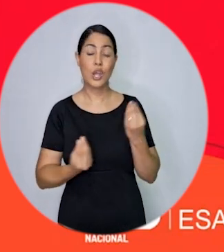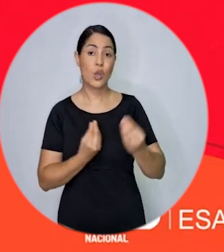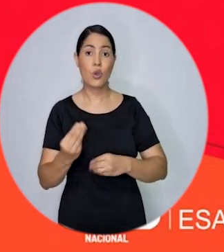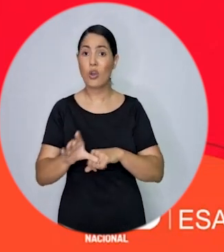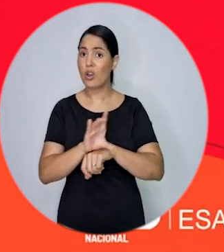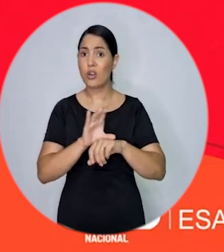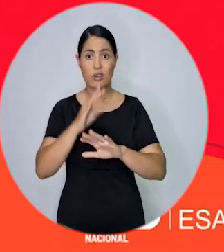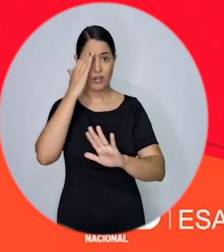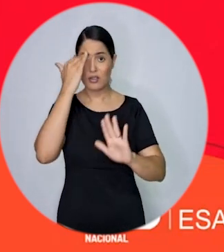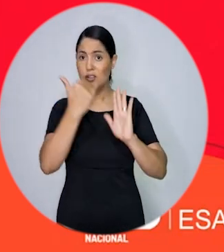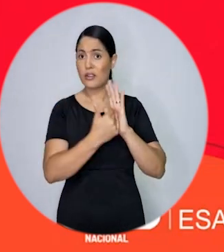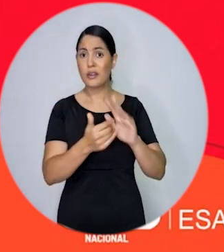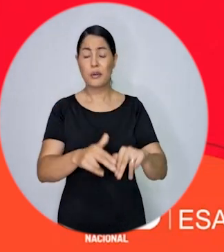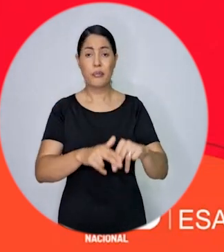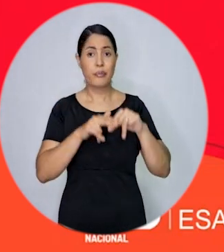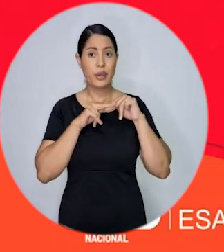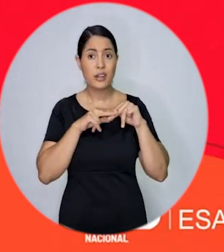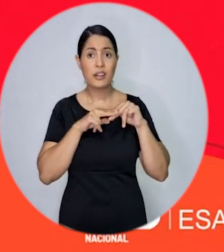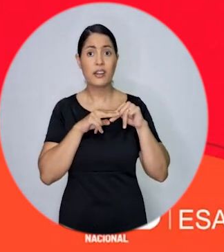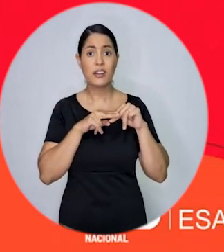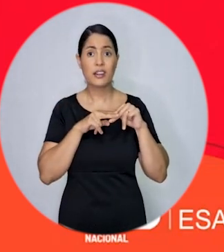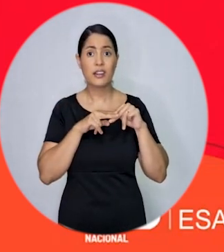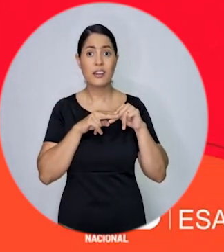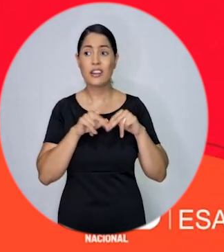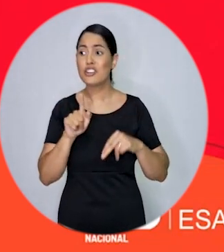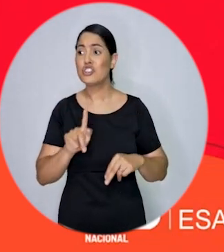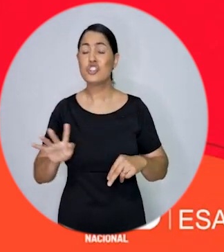a inconstitucionalidade do dispositivo